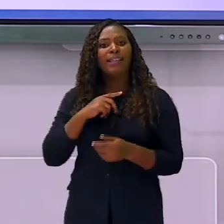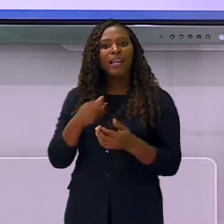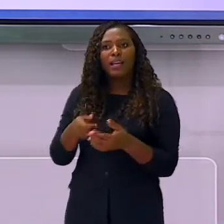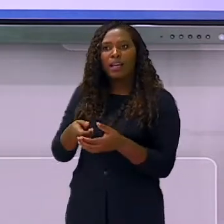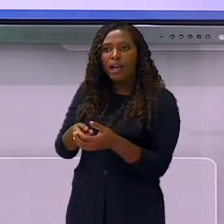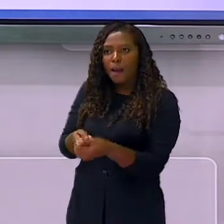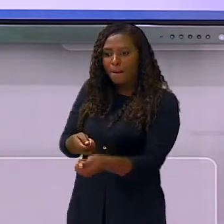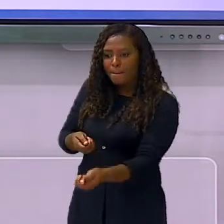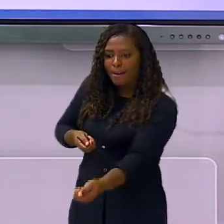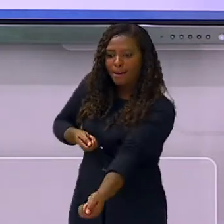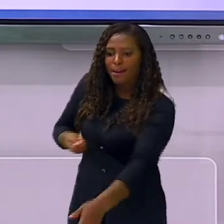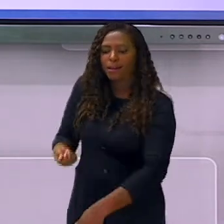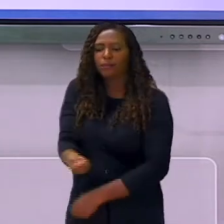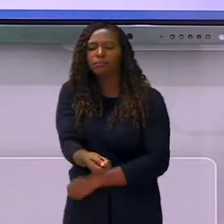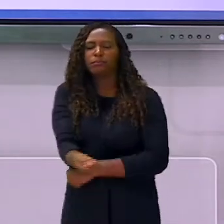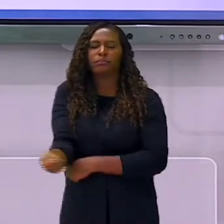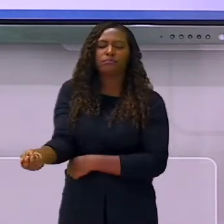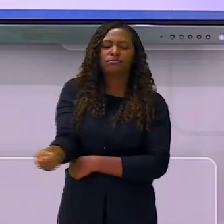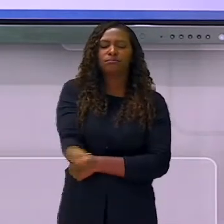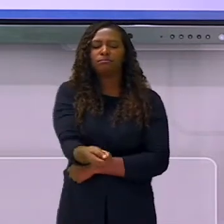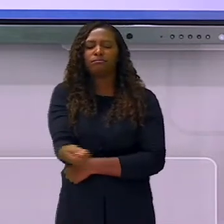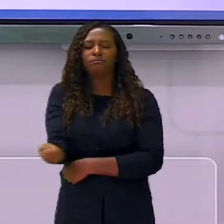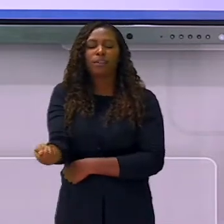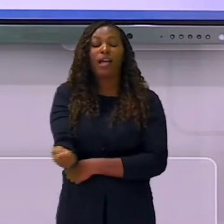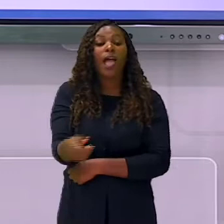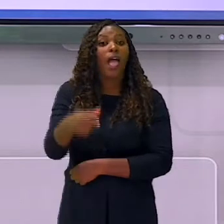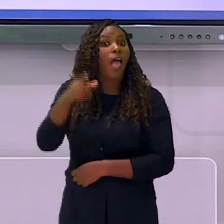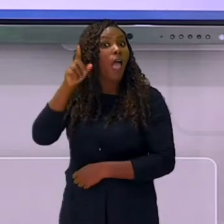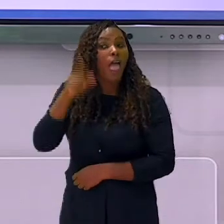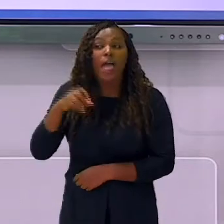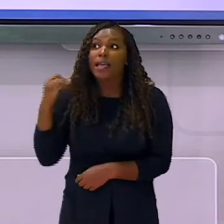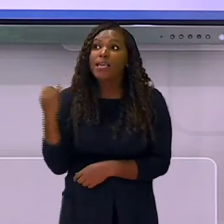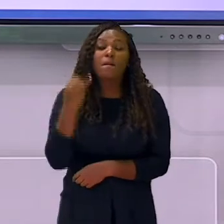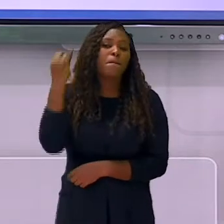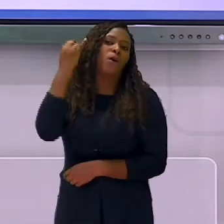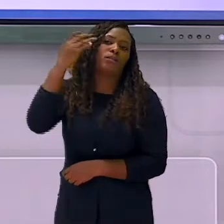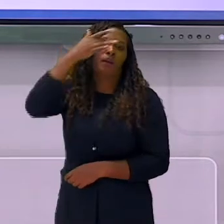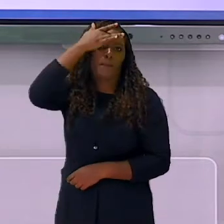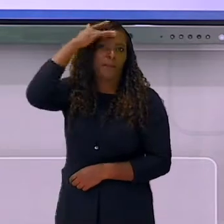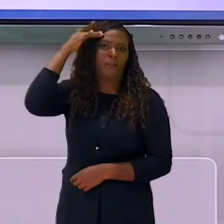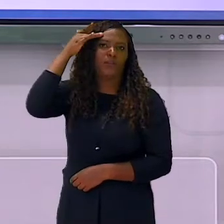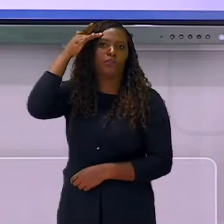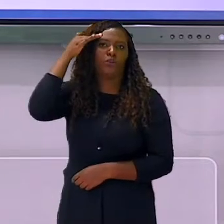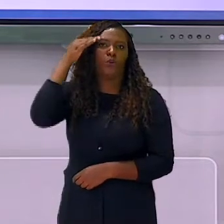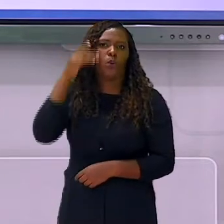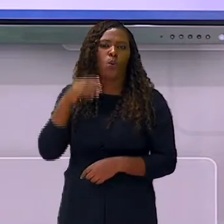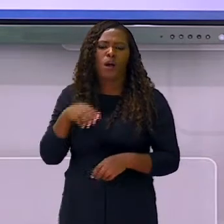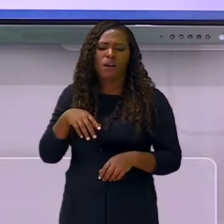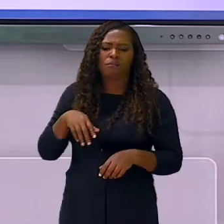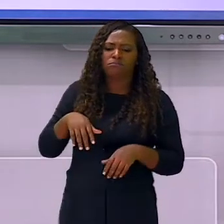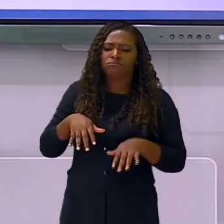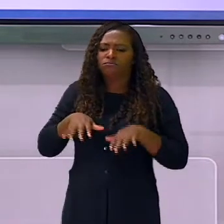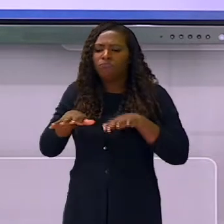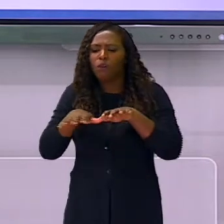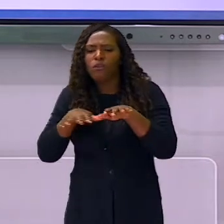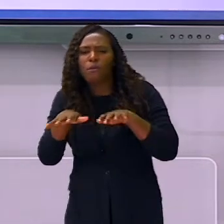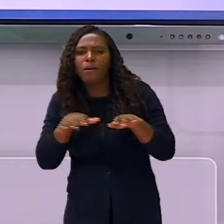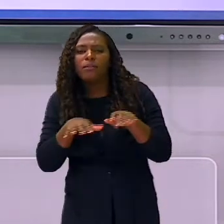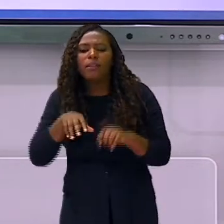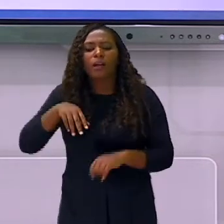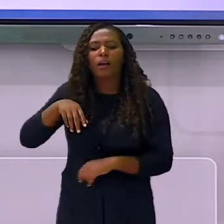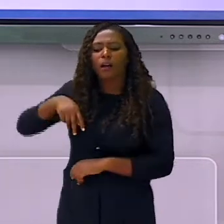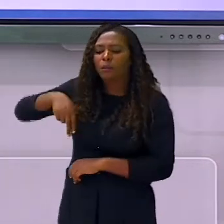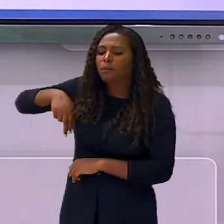é a dobrável. Ela serve para ajudar a pessoa a se locomover em ambientes